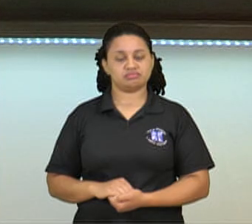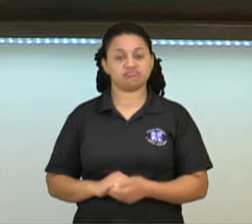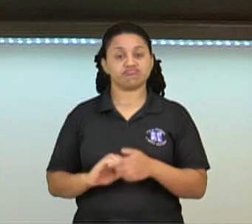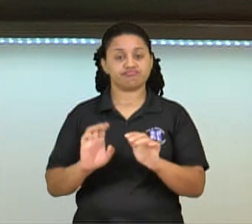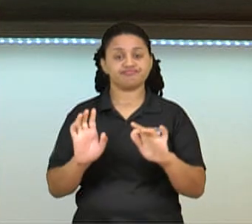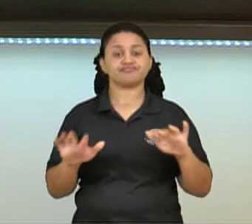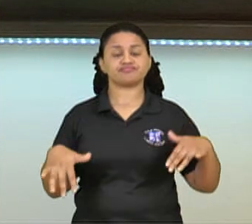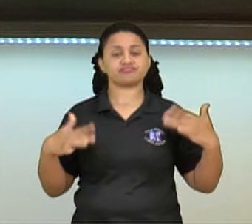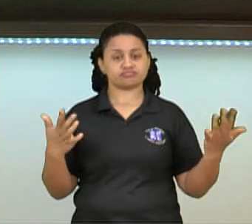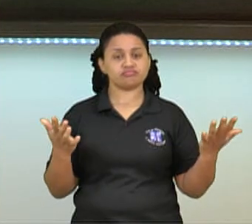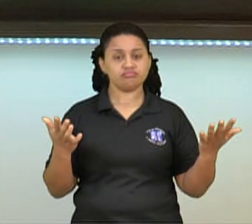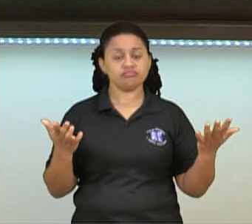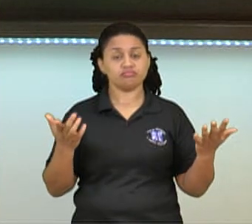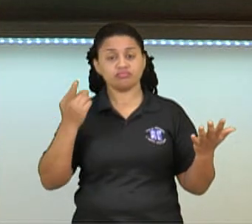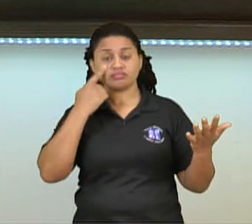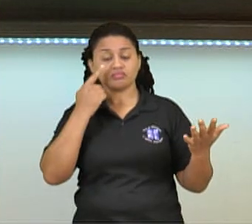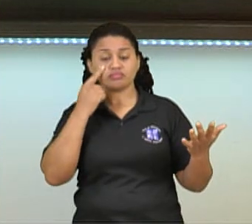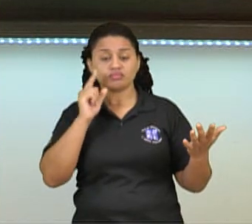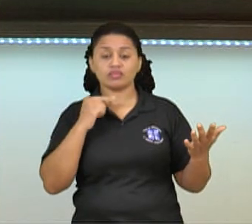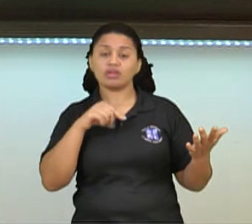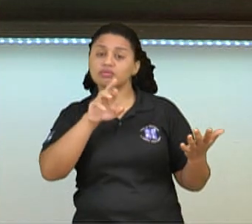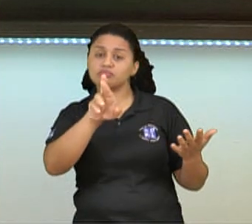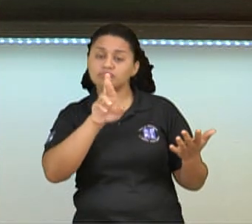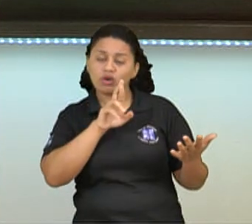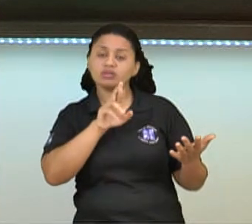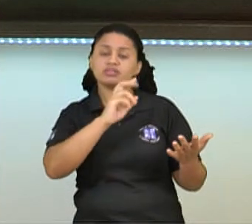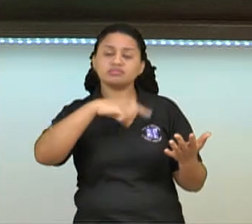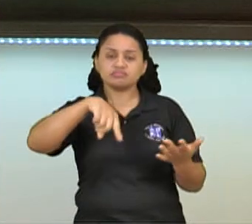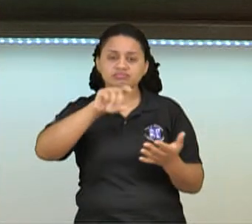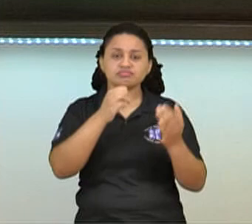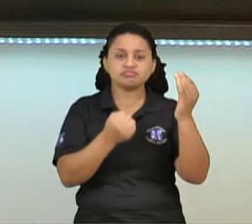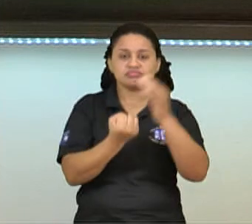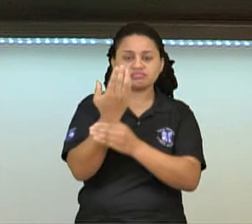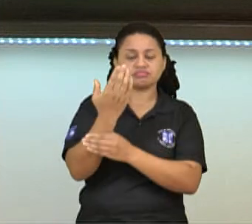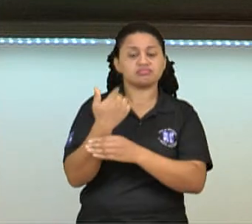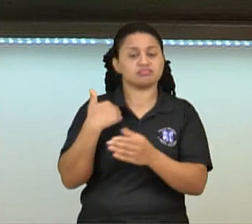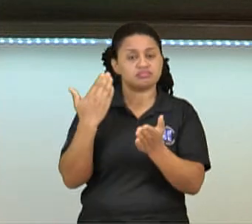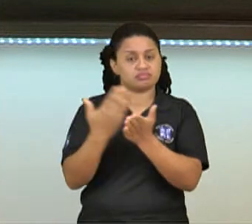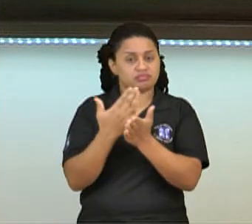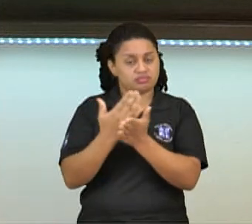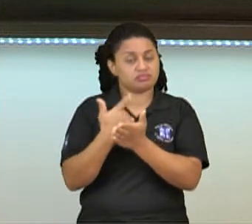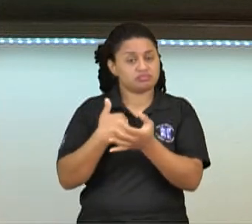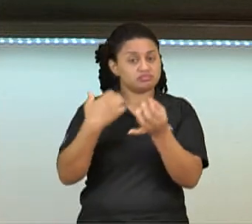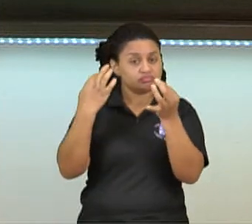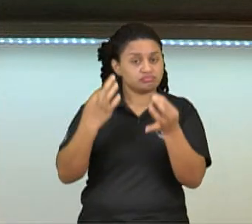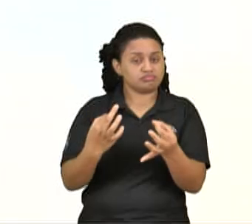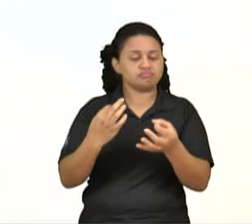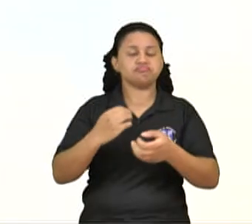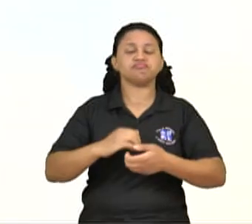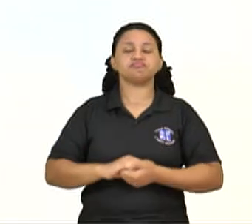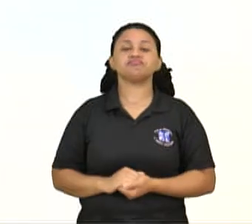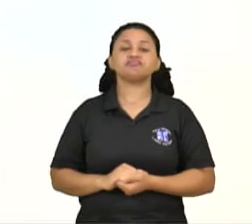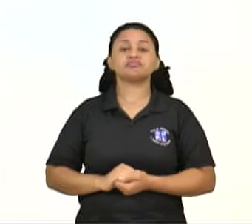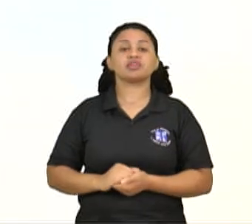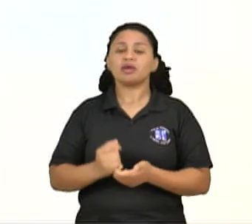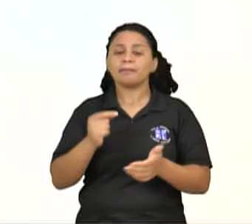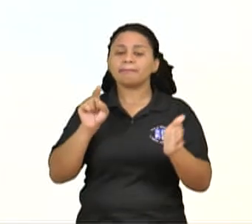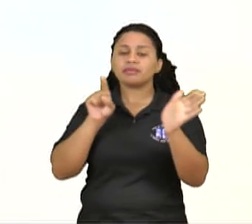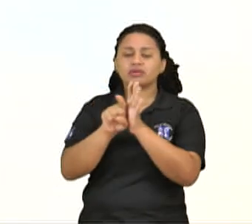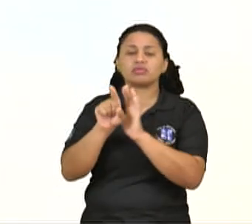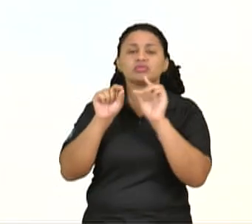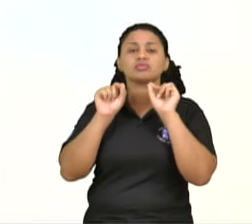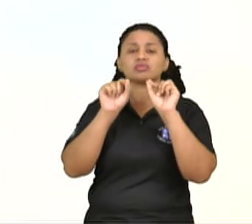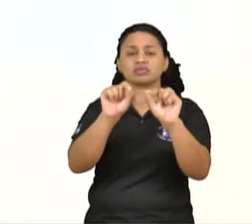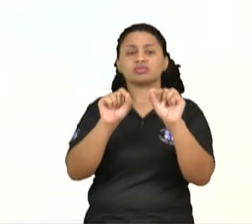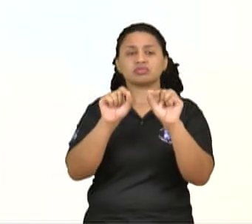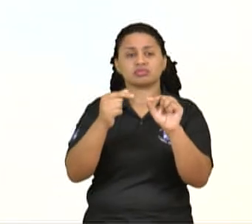Então, pessoal, vamos ver se a resposta de vocês que vocês fizeram no caderno está correta. A pergunta, né, o que eu queria que vocês fizessem era